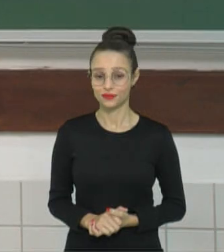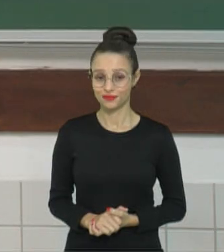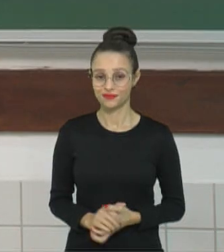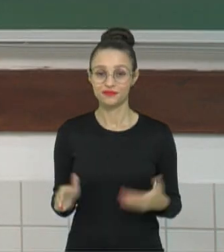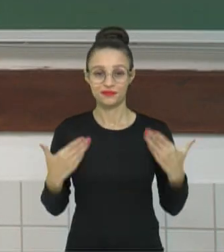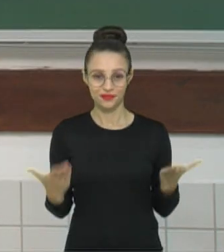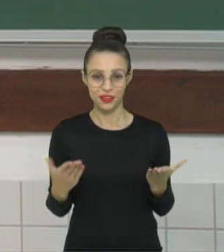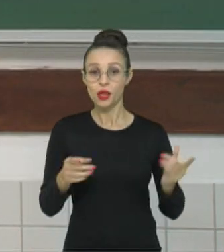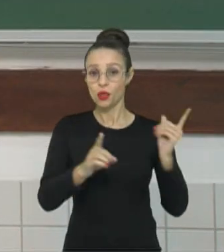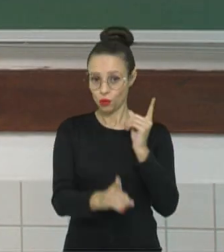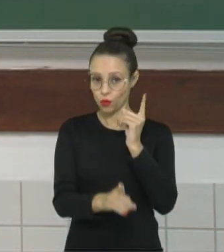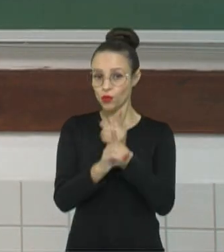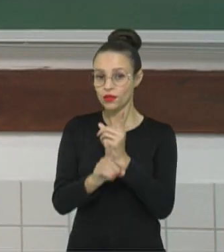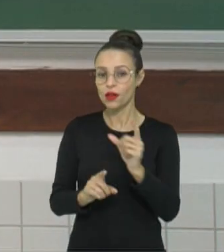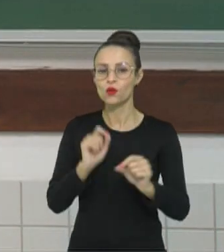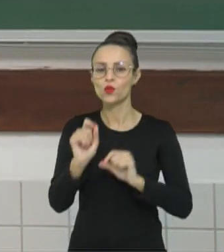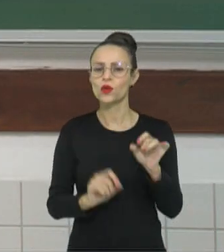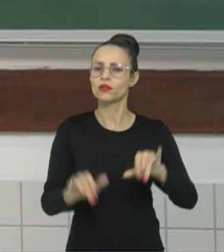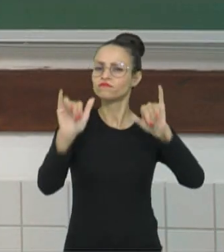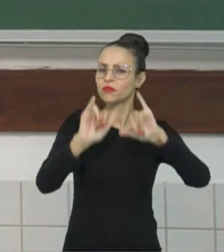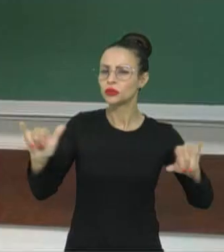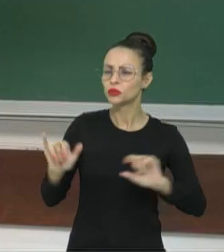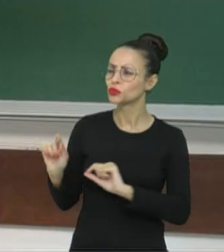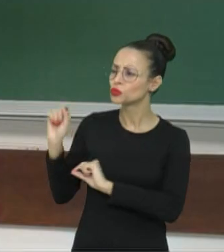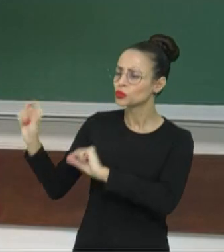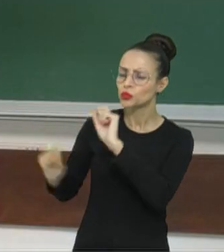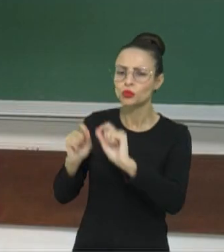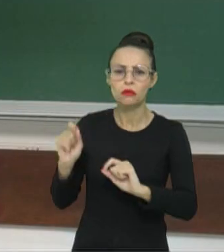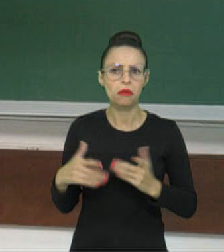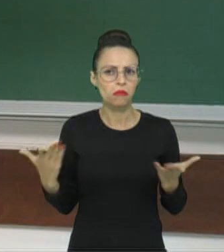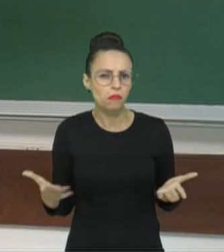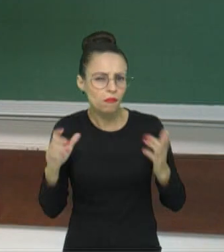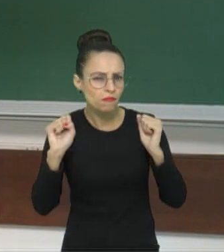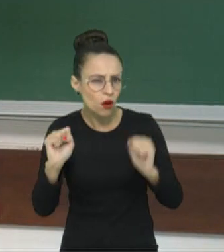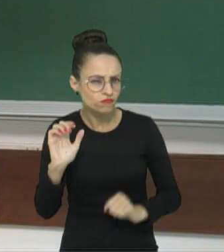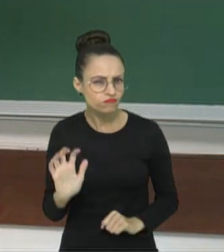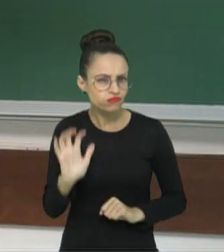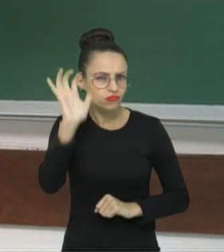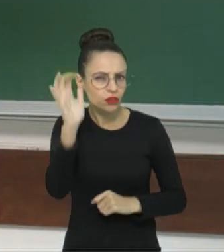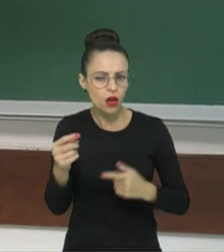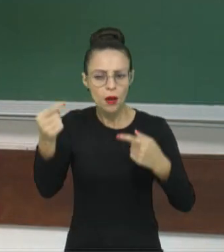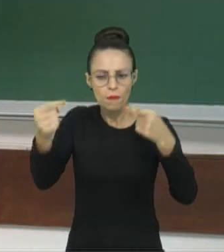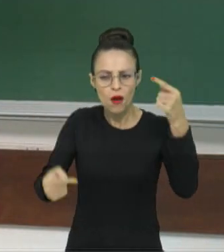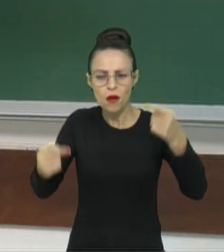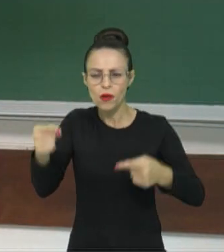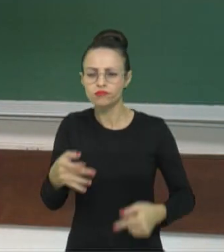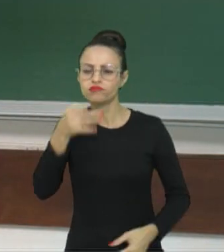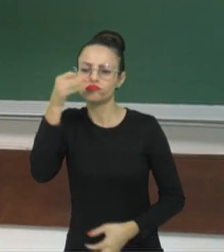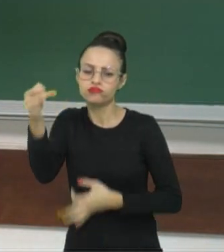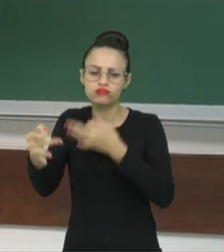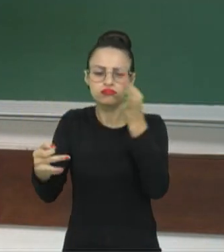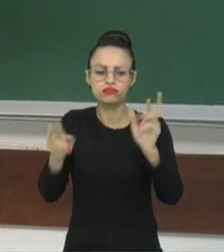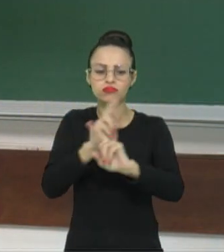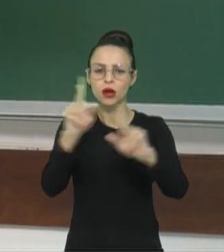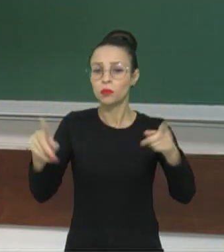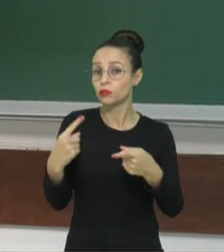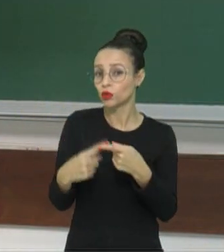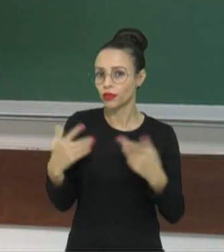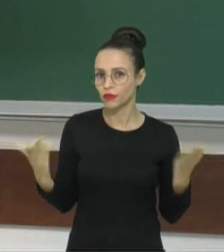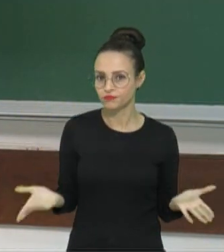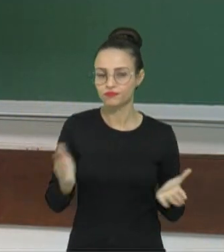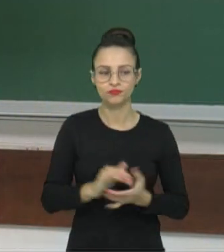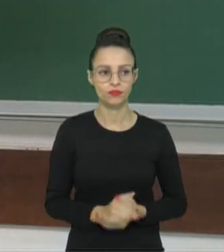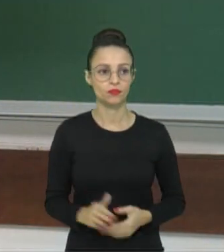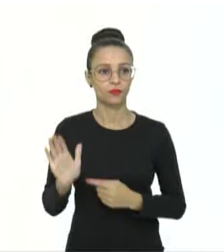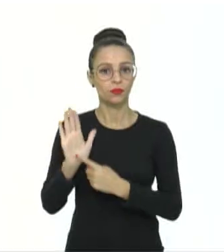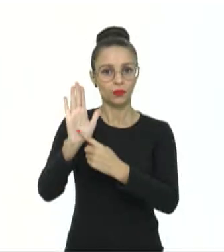Então, encontraram aí no anúncio o que poderia gerar uma polêmica e por que geraria uma polêmica? Trouxe para vocês